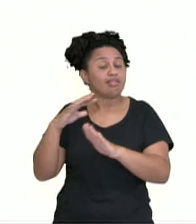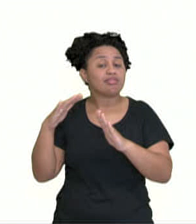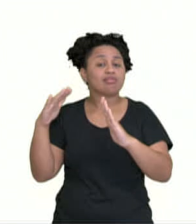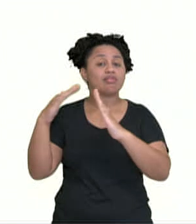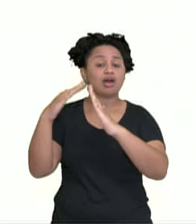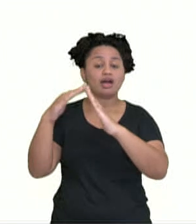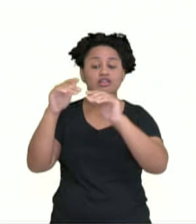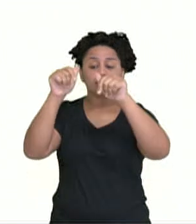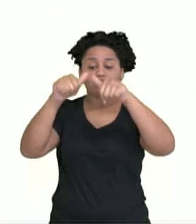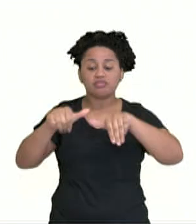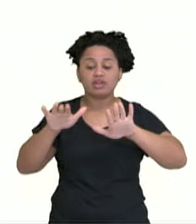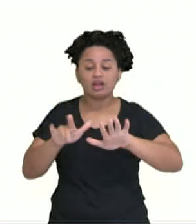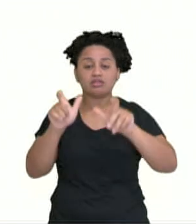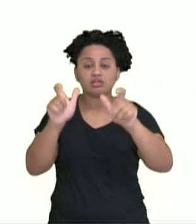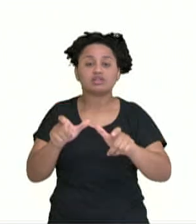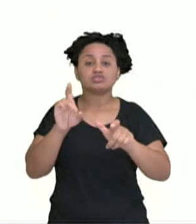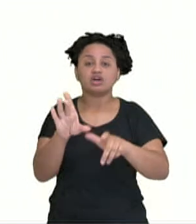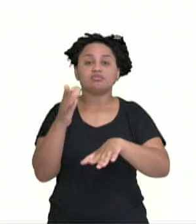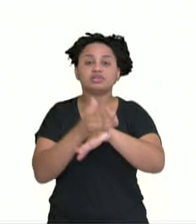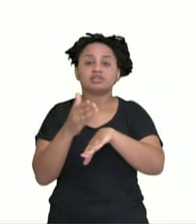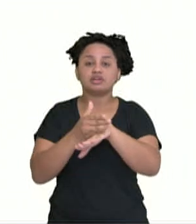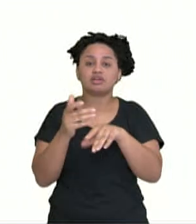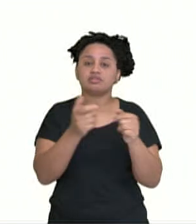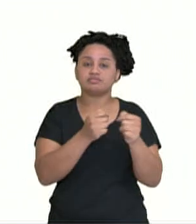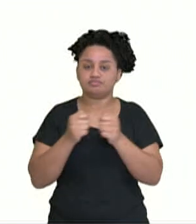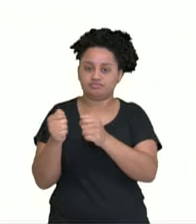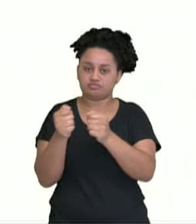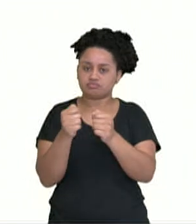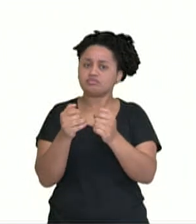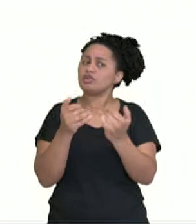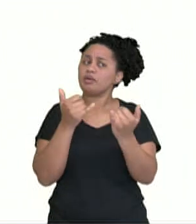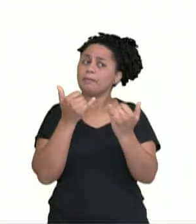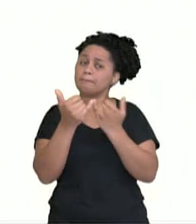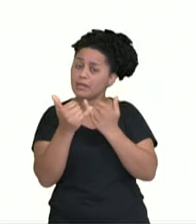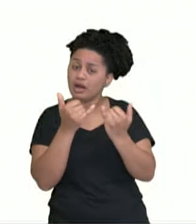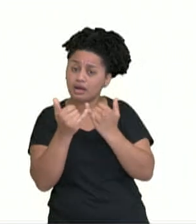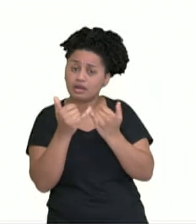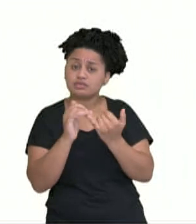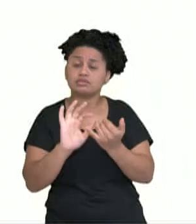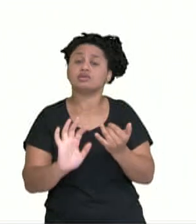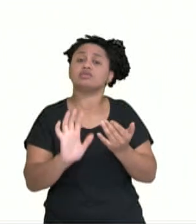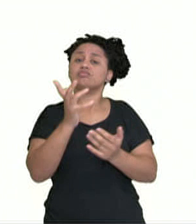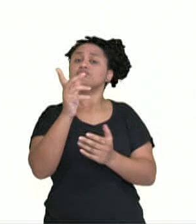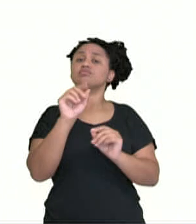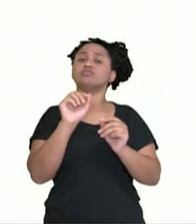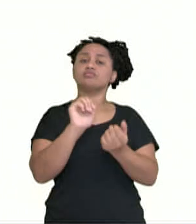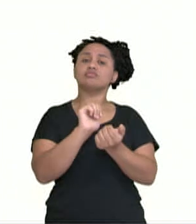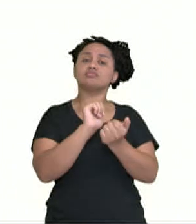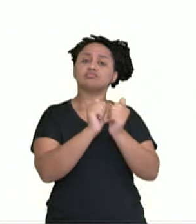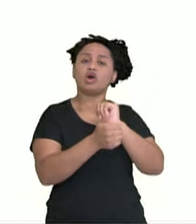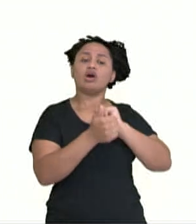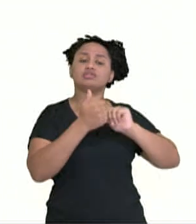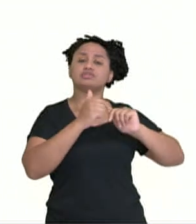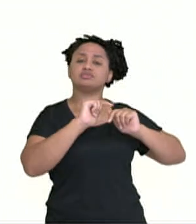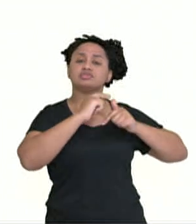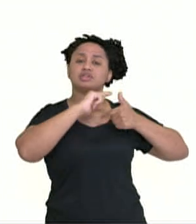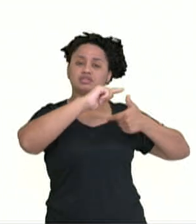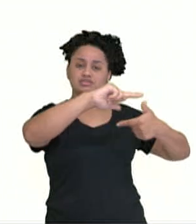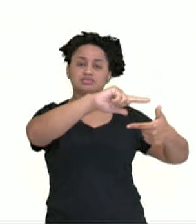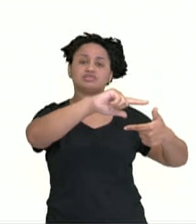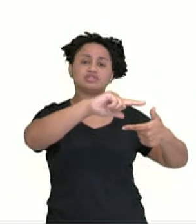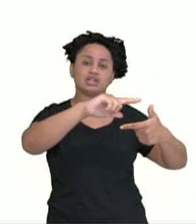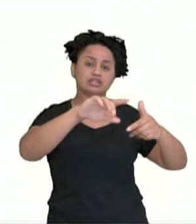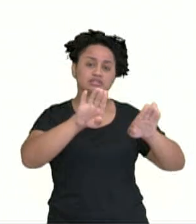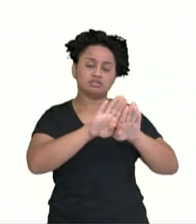no local de treino. Então isso se parece muito com o que acontece também com os atletas dos